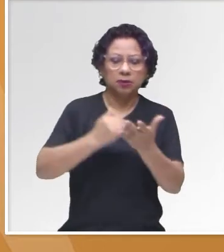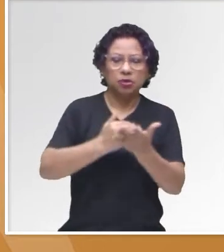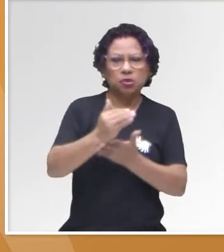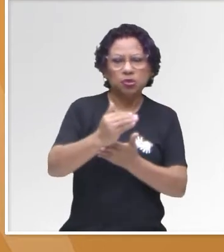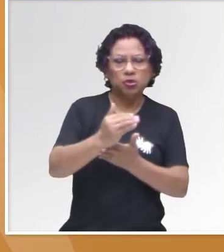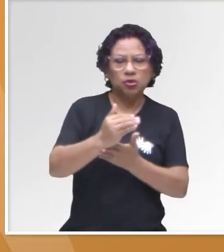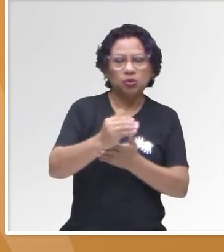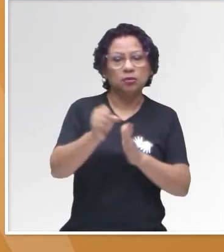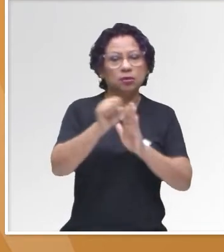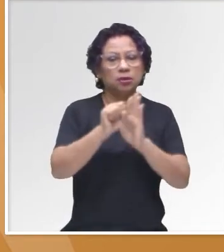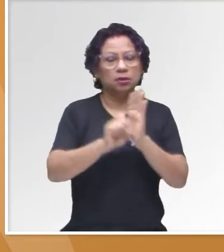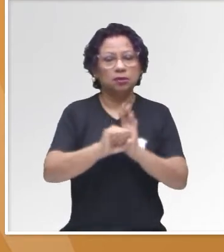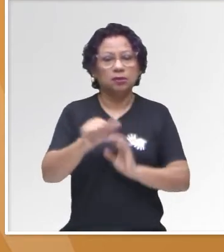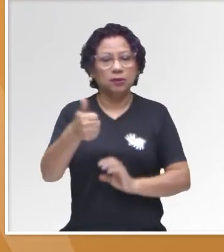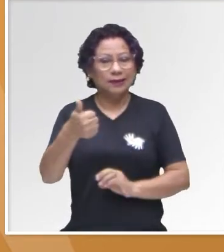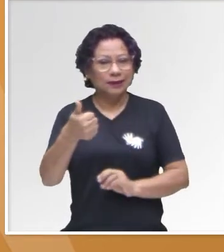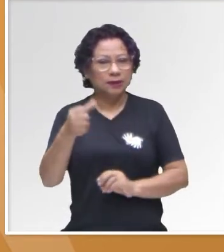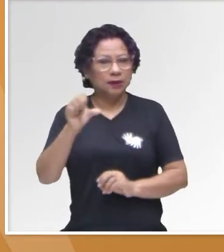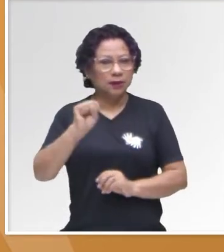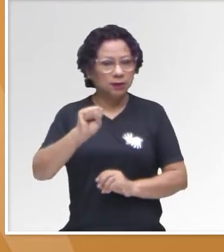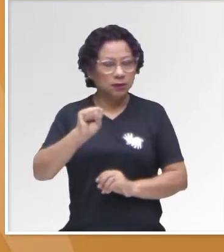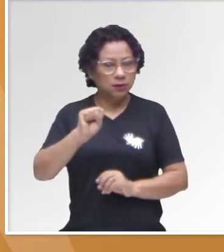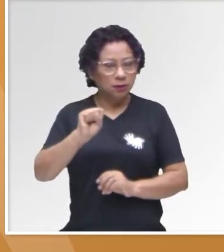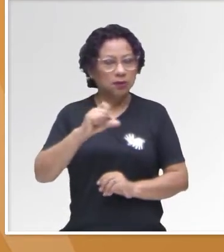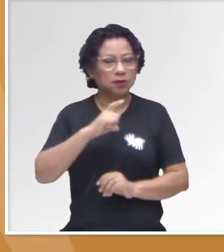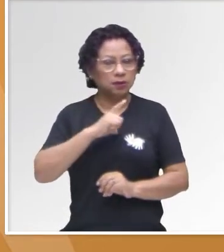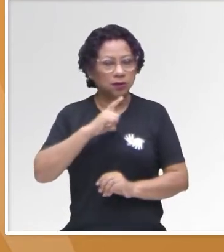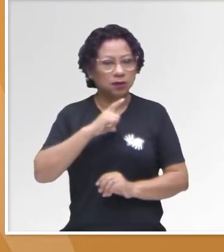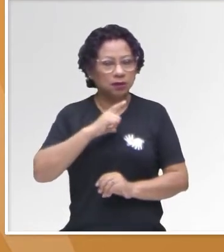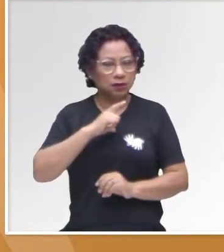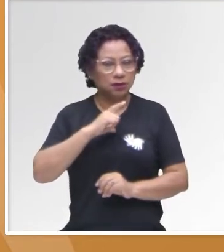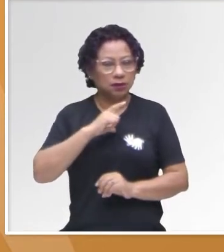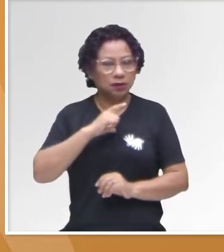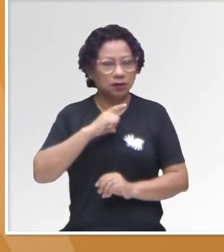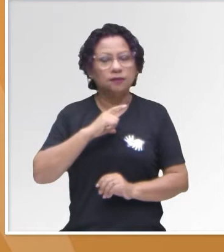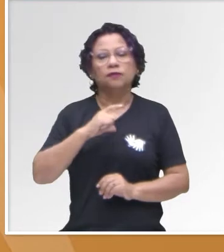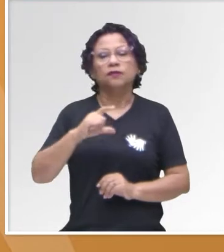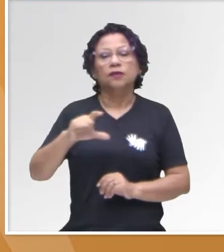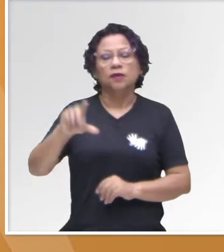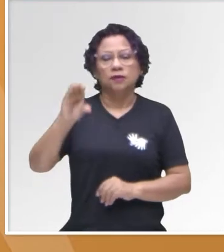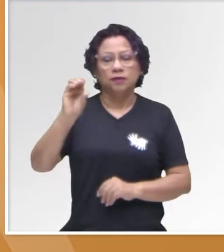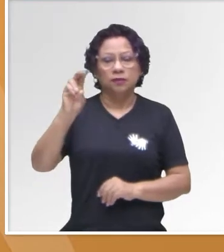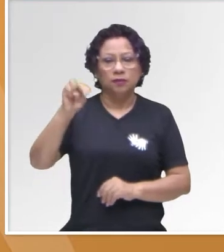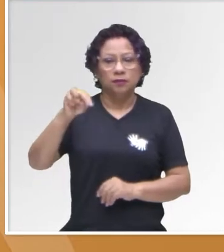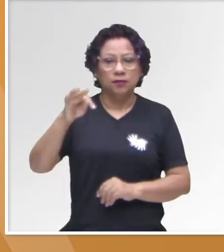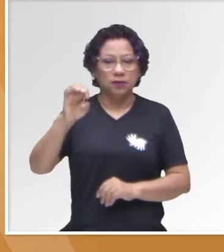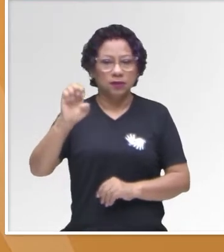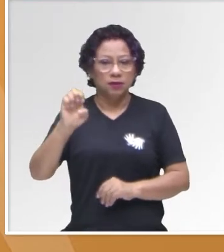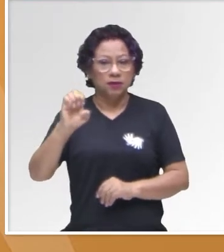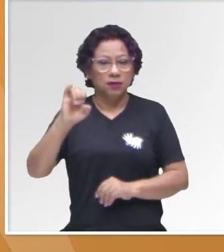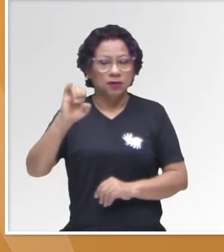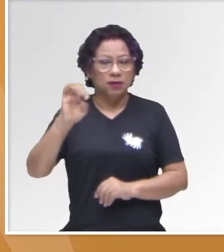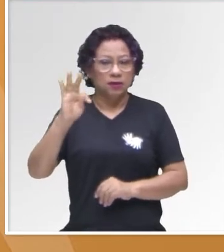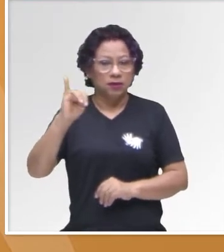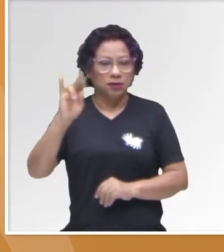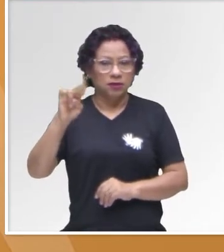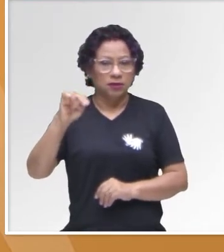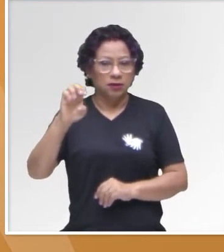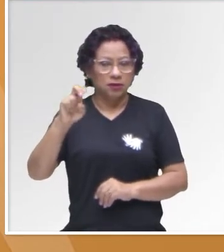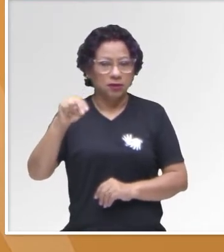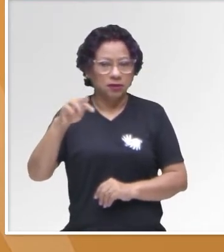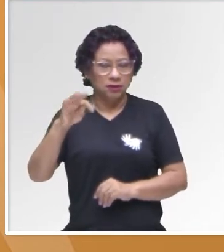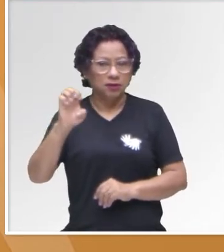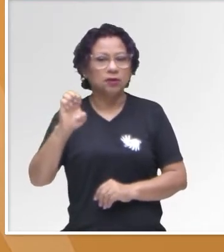do século XVIII, ali no continente europeu, né? Mais específico ali na Inglaterra, né? Onde